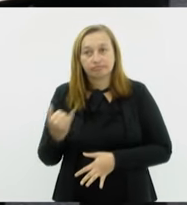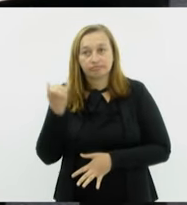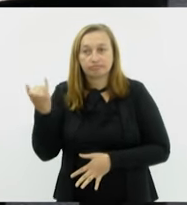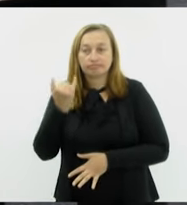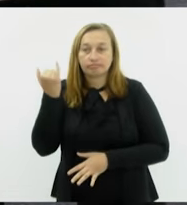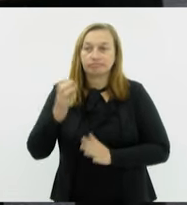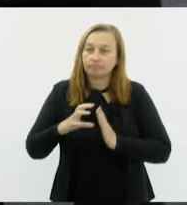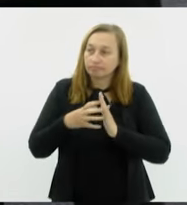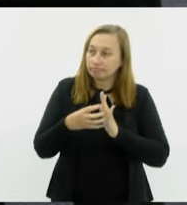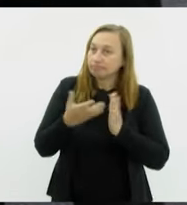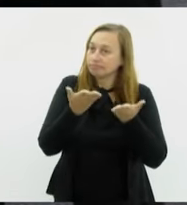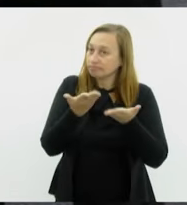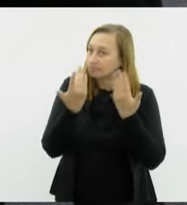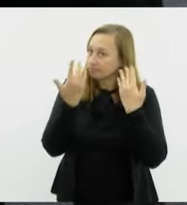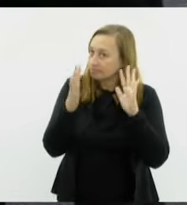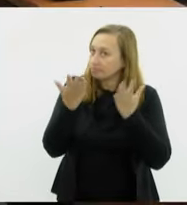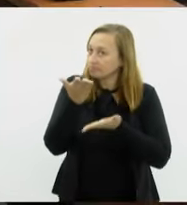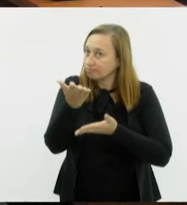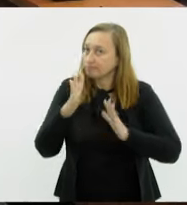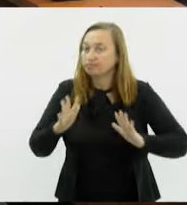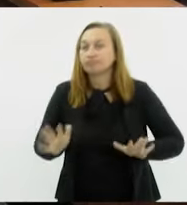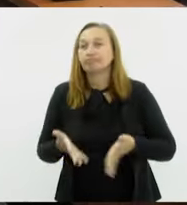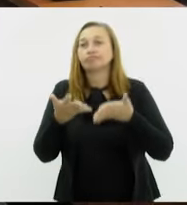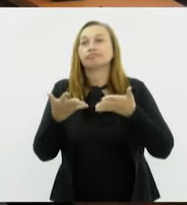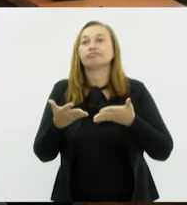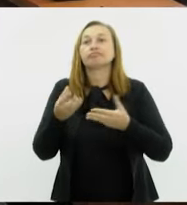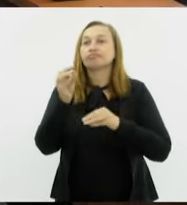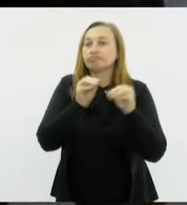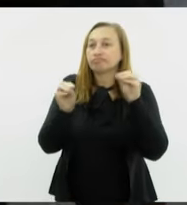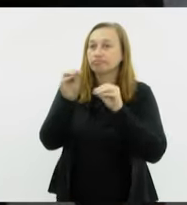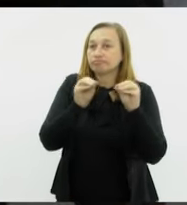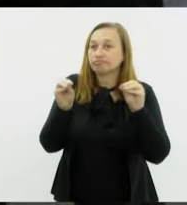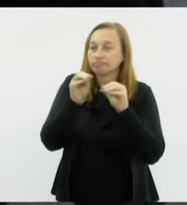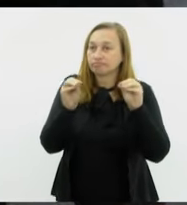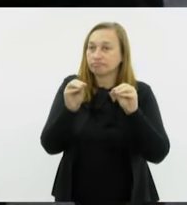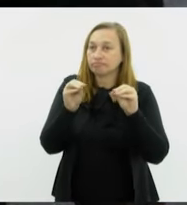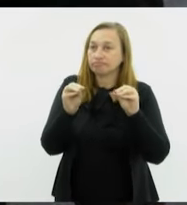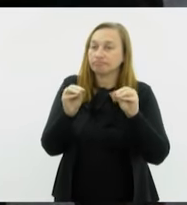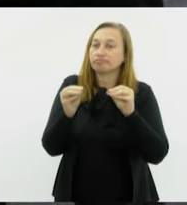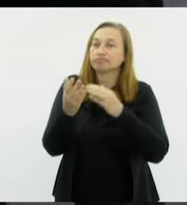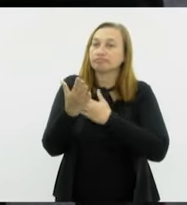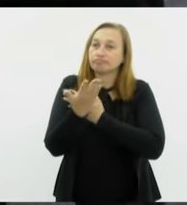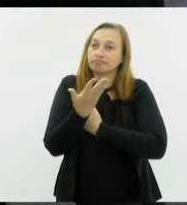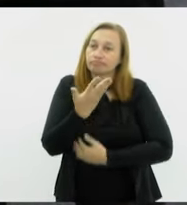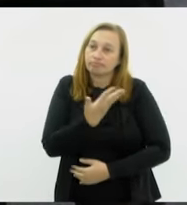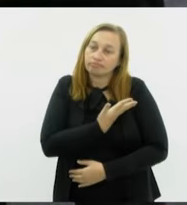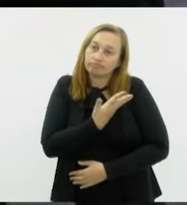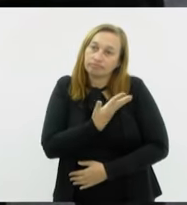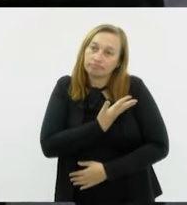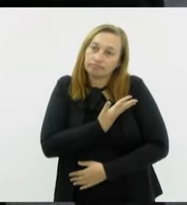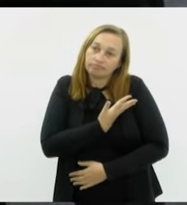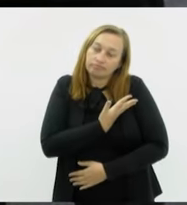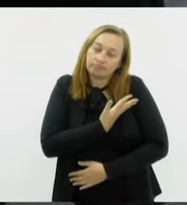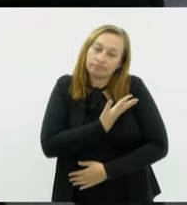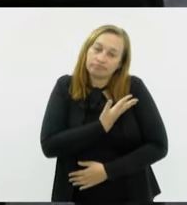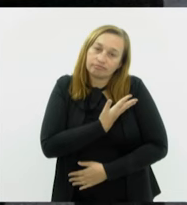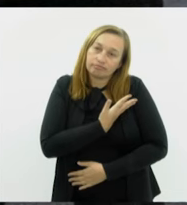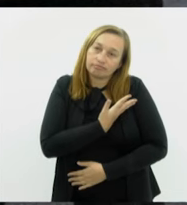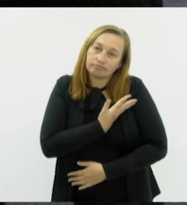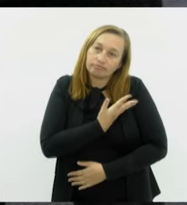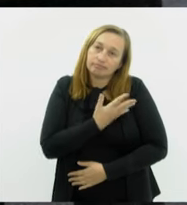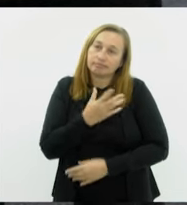Então, parabéns a você pela iniciativa e um beijo apertado no coração da enfermeira Rejane, que deixa saudades